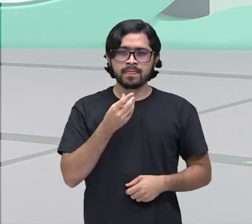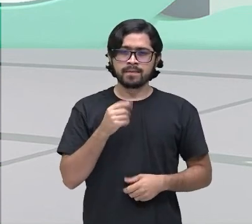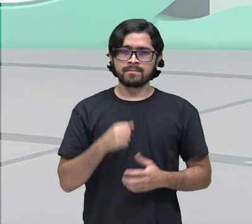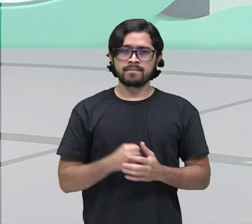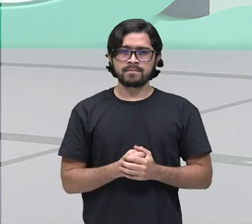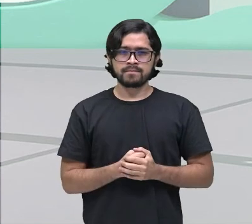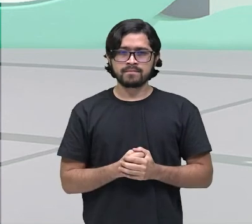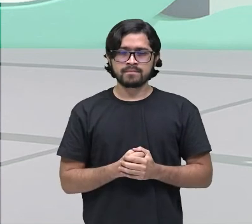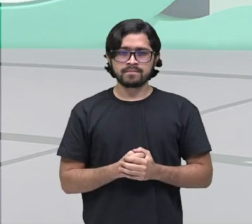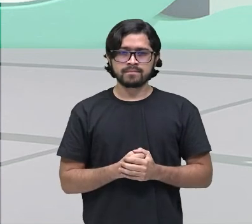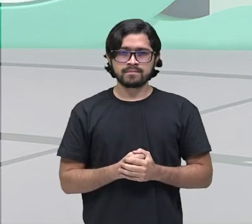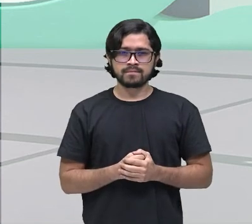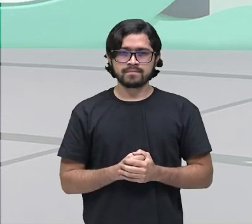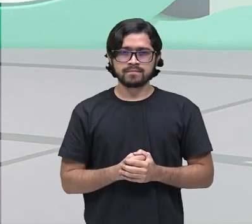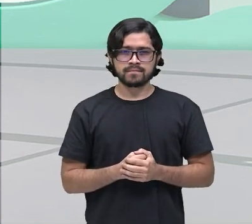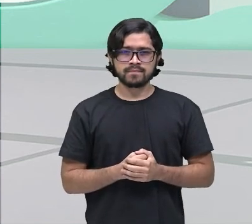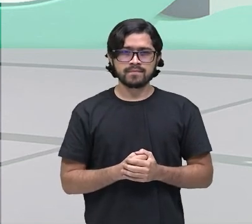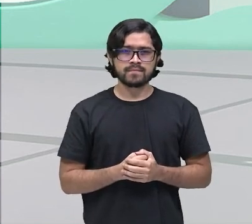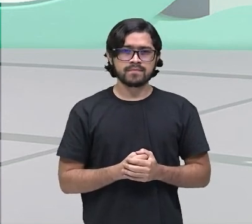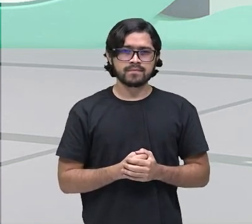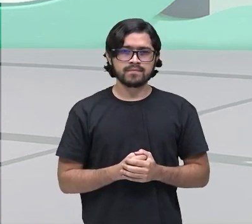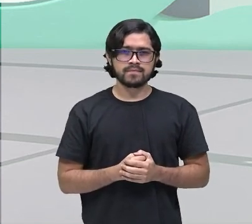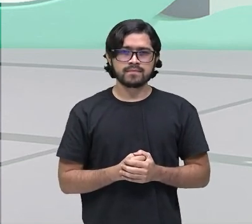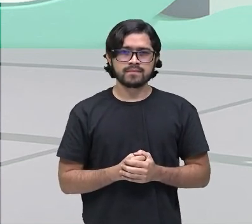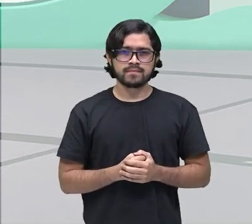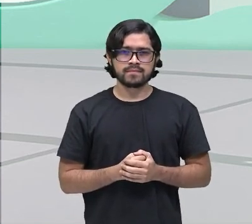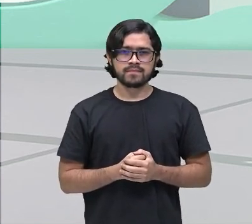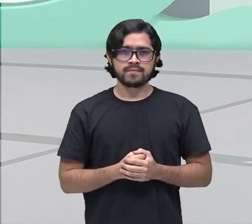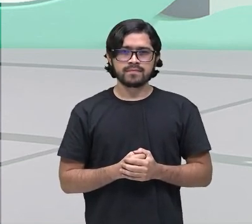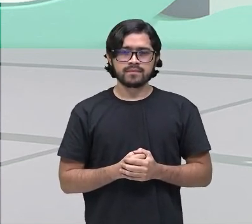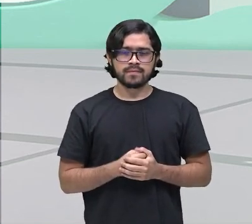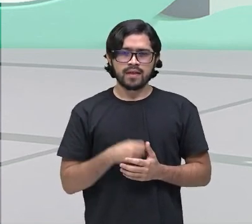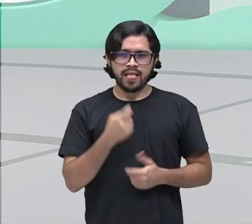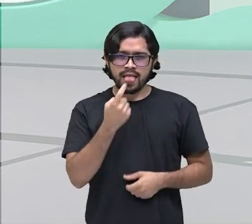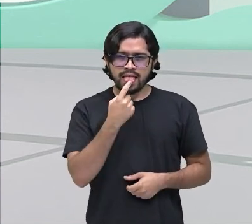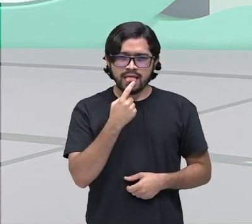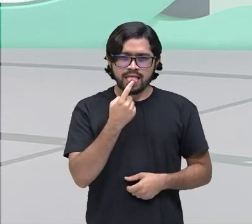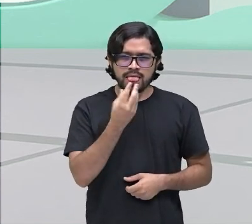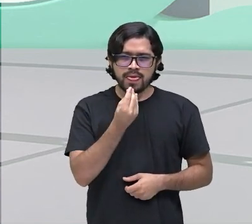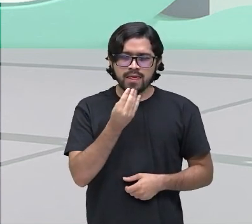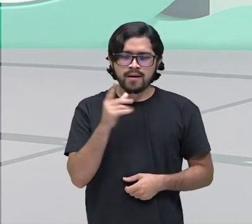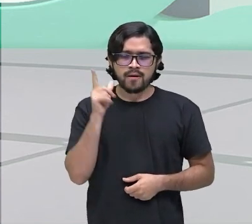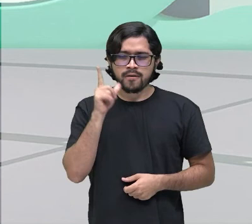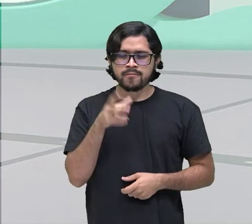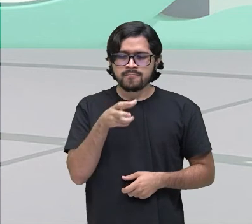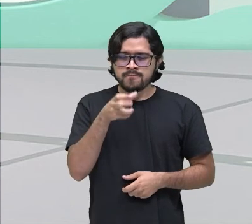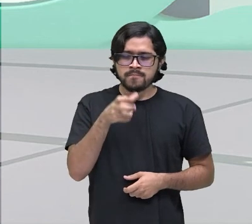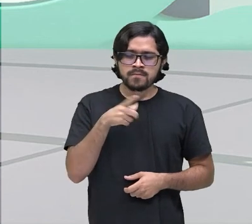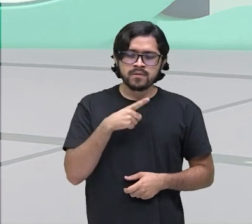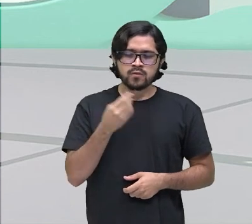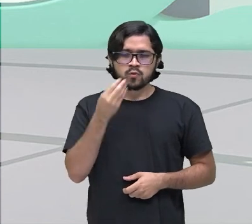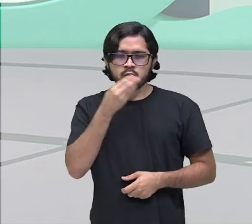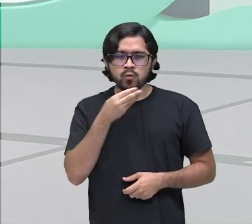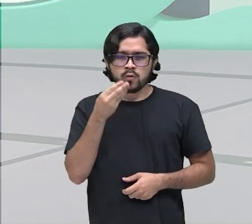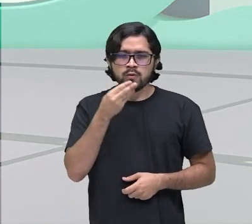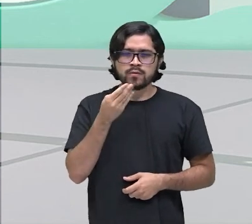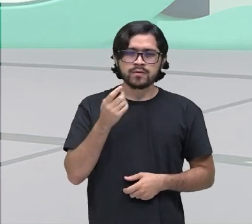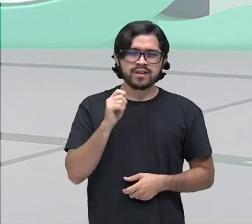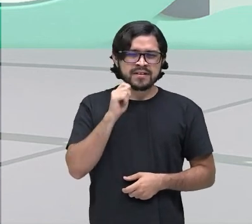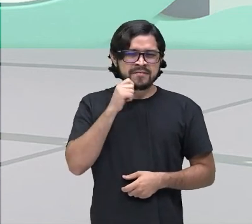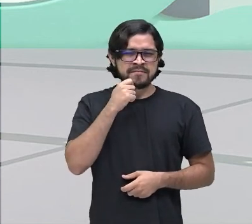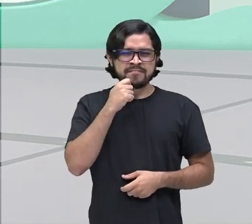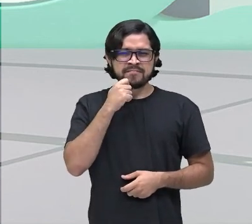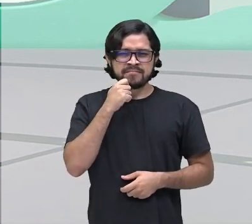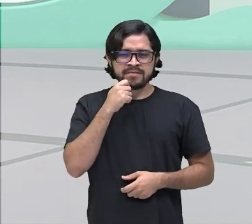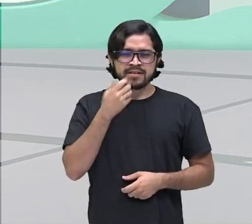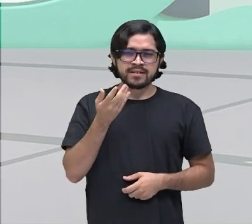língua. Então, essas papilas que estão lá conseguem captar o doce, o amargo, o azedo, o salgado e o umami,